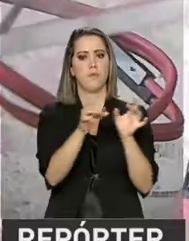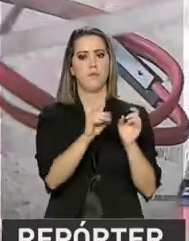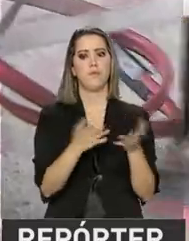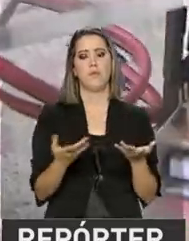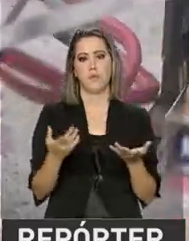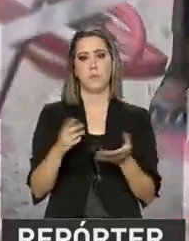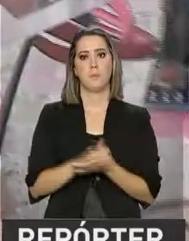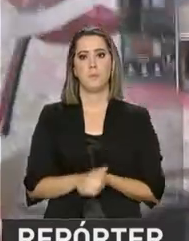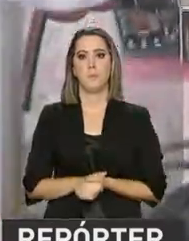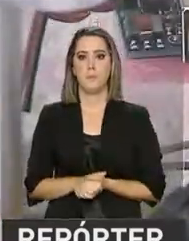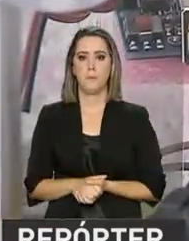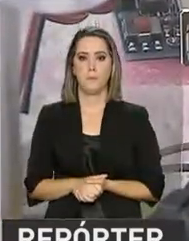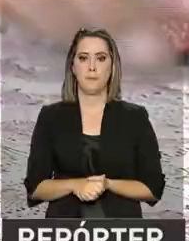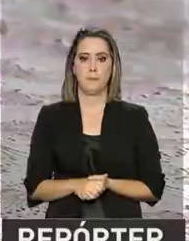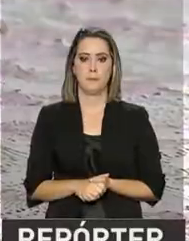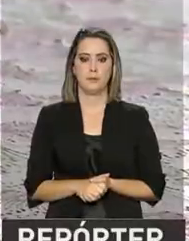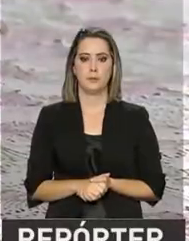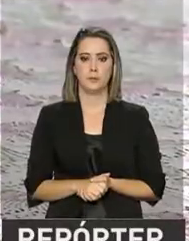carente.